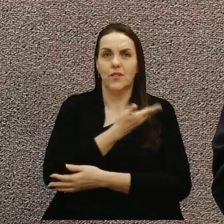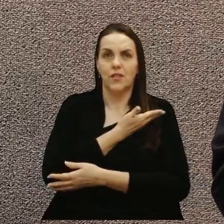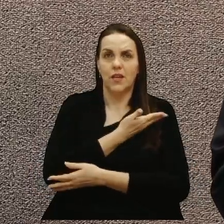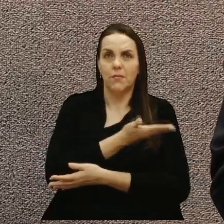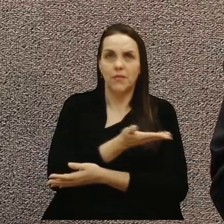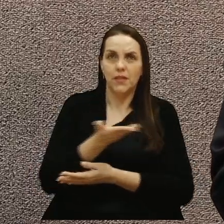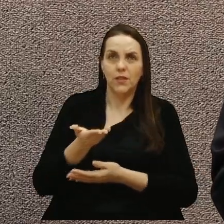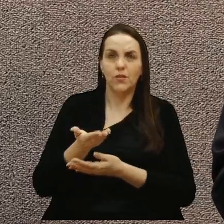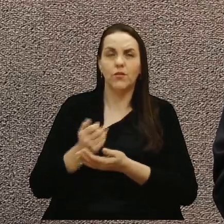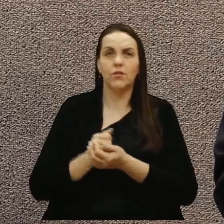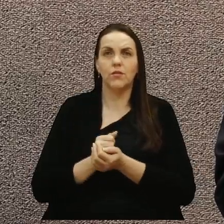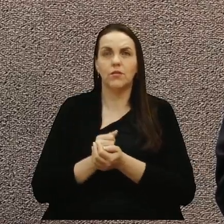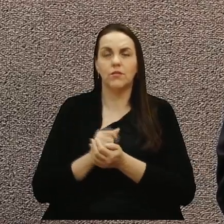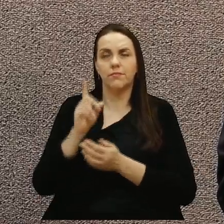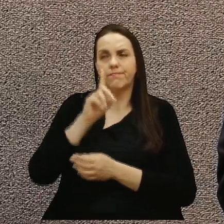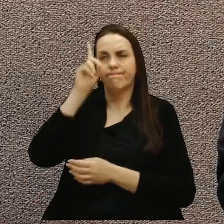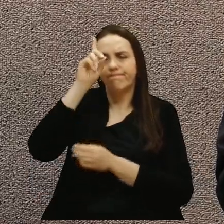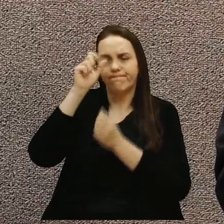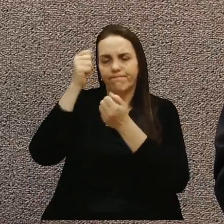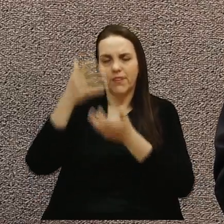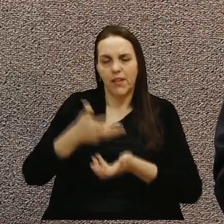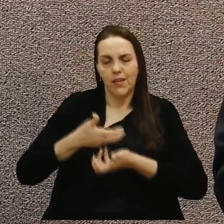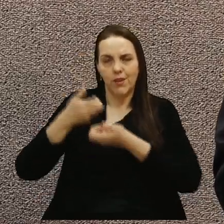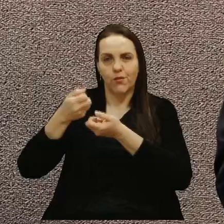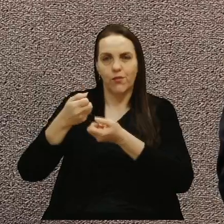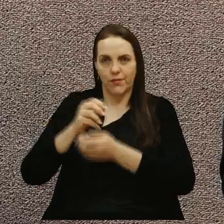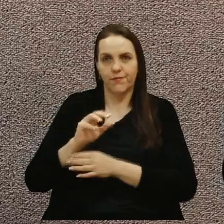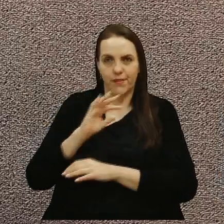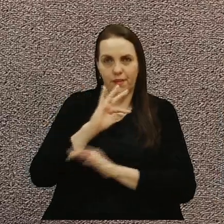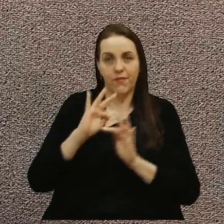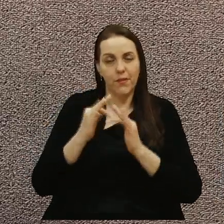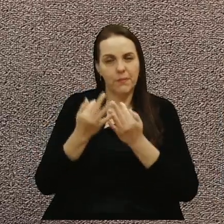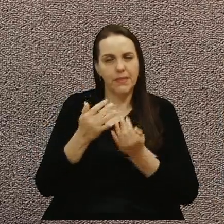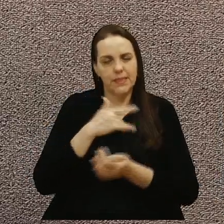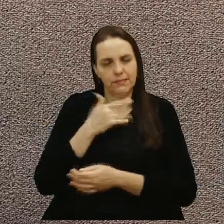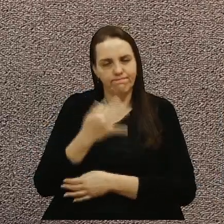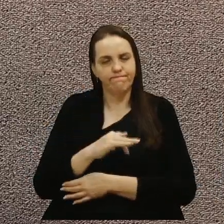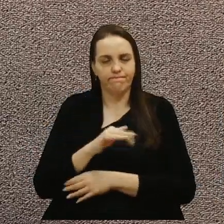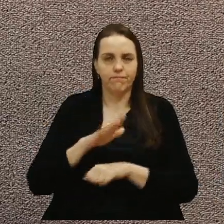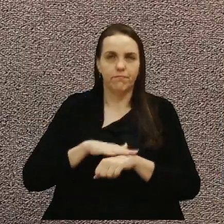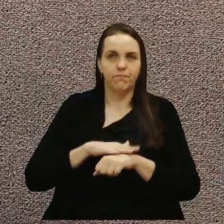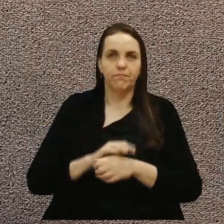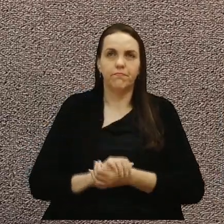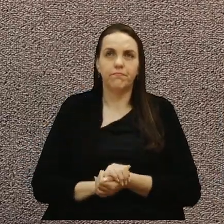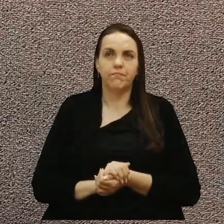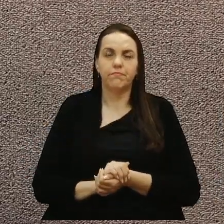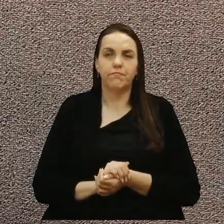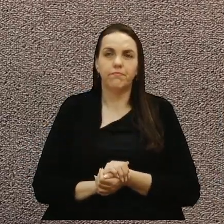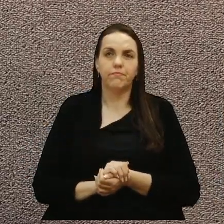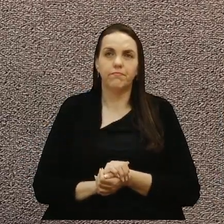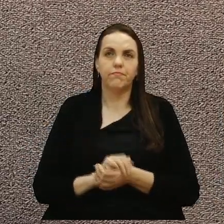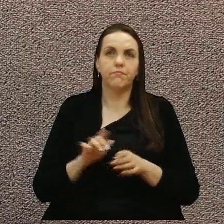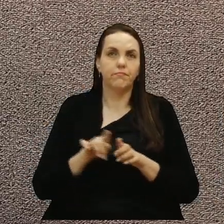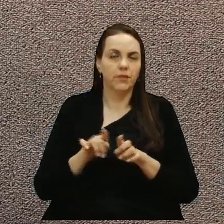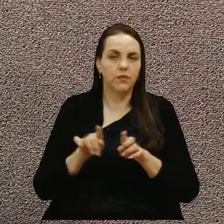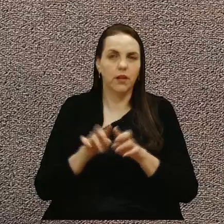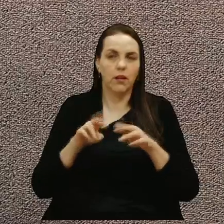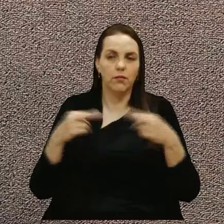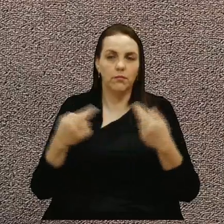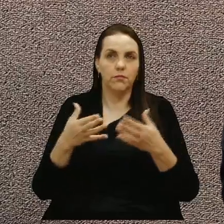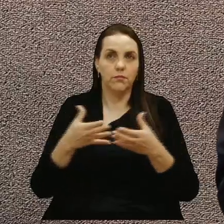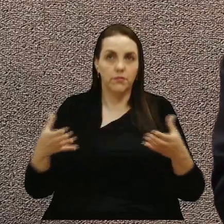Então, que Papai do Céu acolha a dor da família neste momento. E também vou falar hoje no nosso grande expediente,